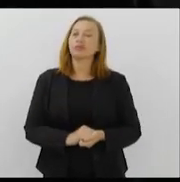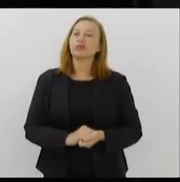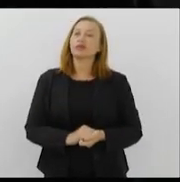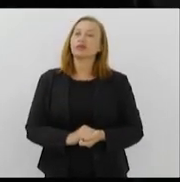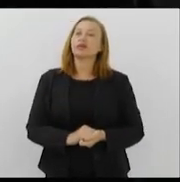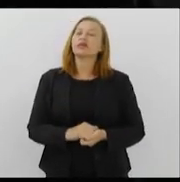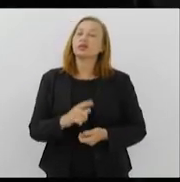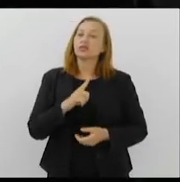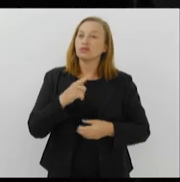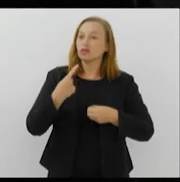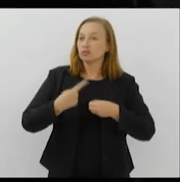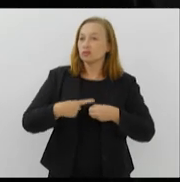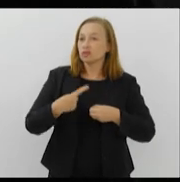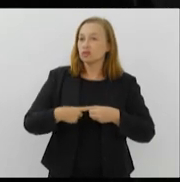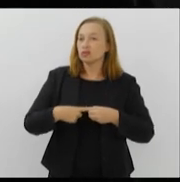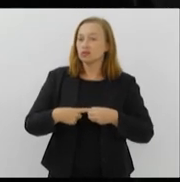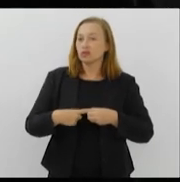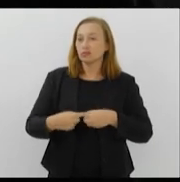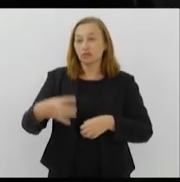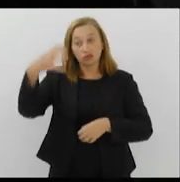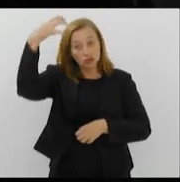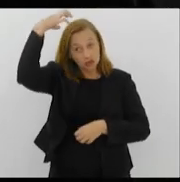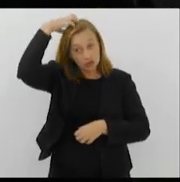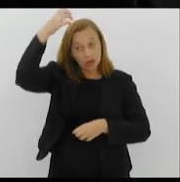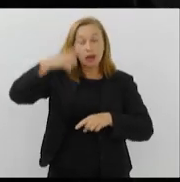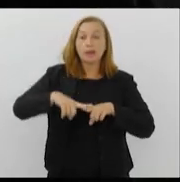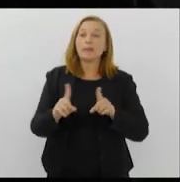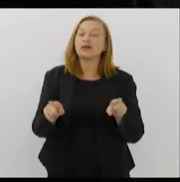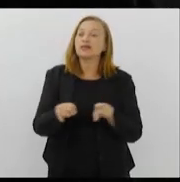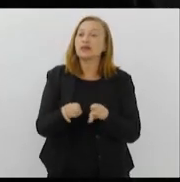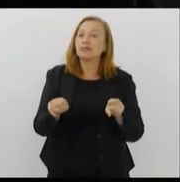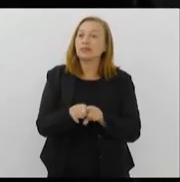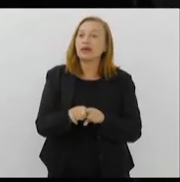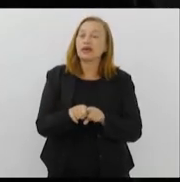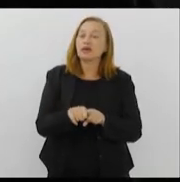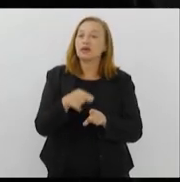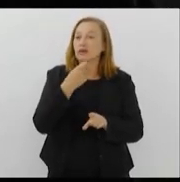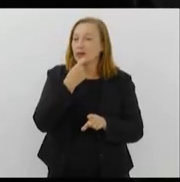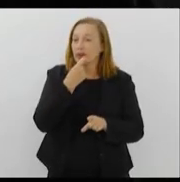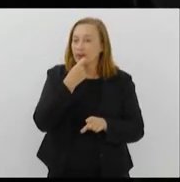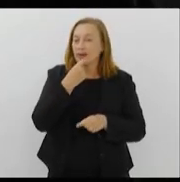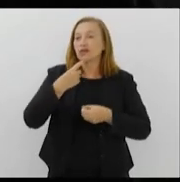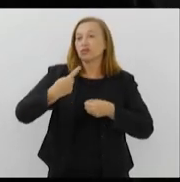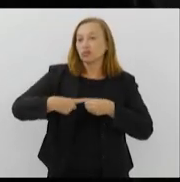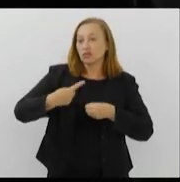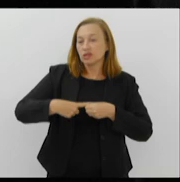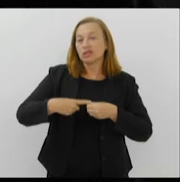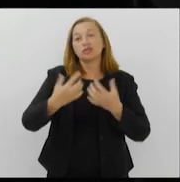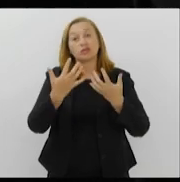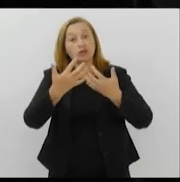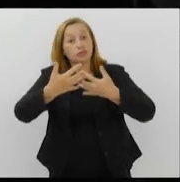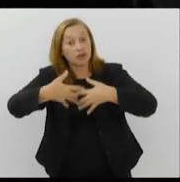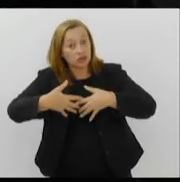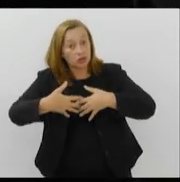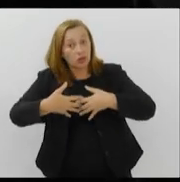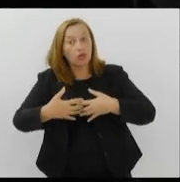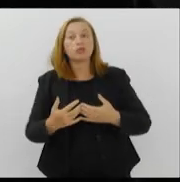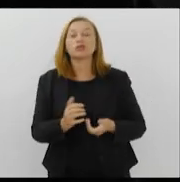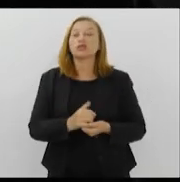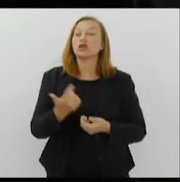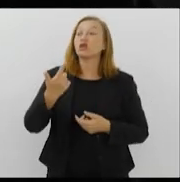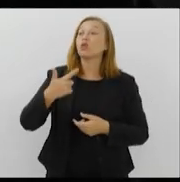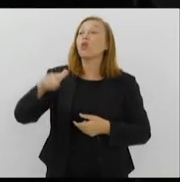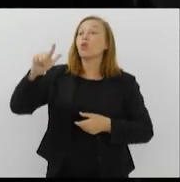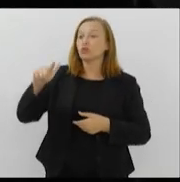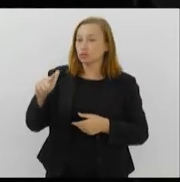no município de Angra, mas também, ao mesmo tempo, no município de Petrópolis e nos demais